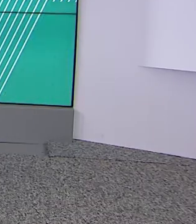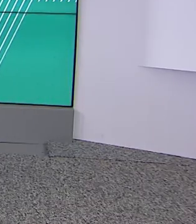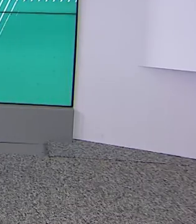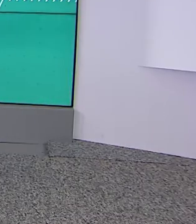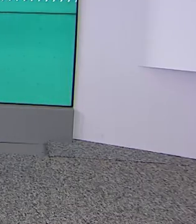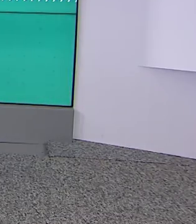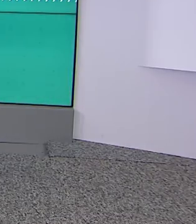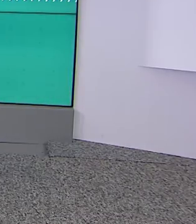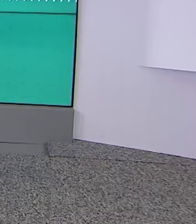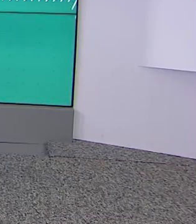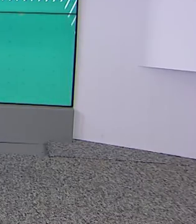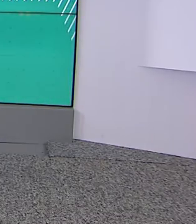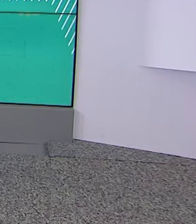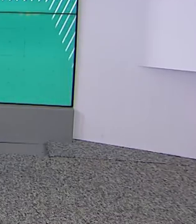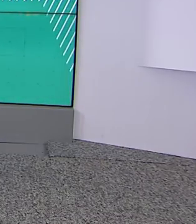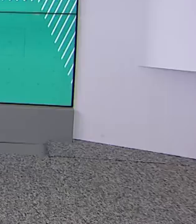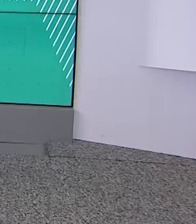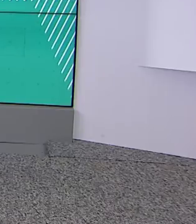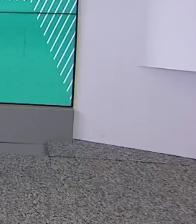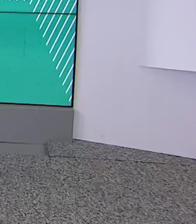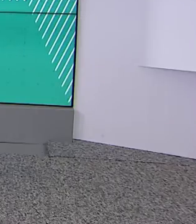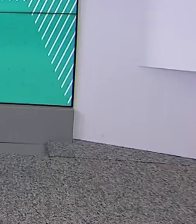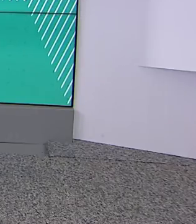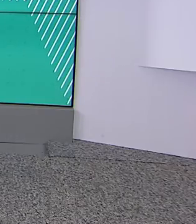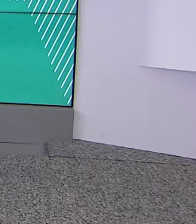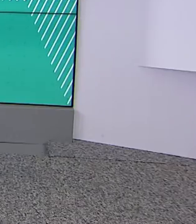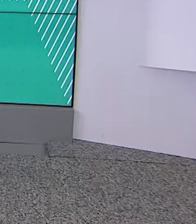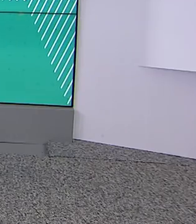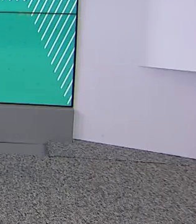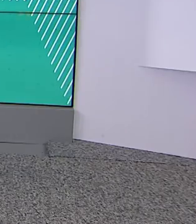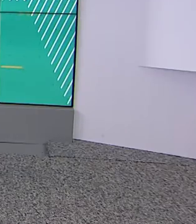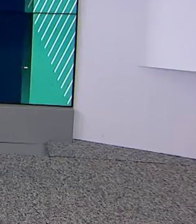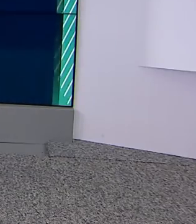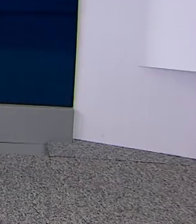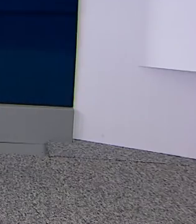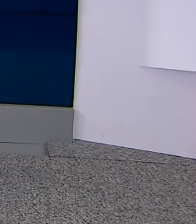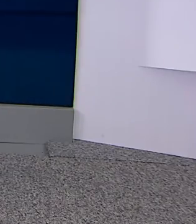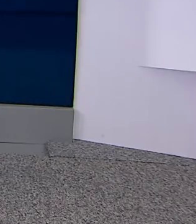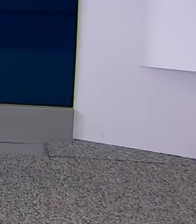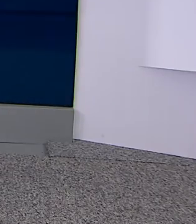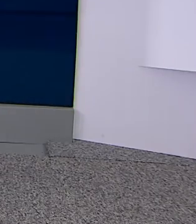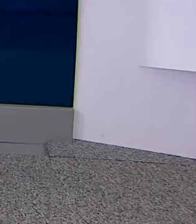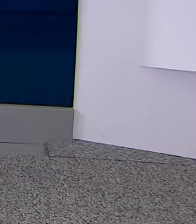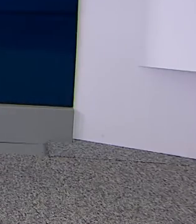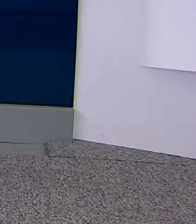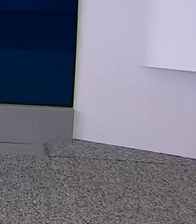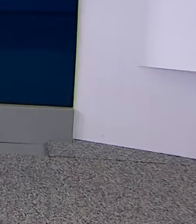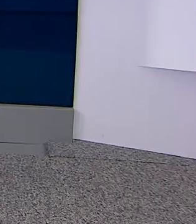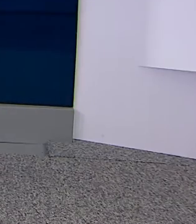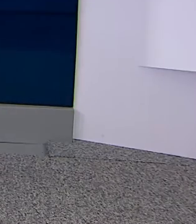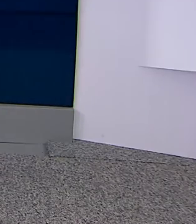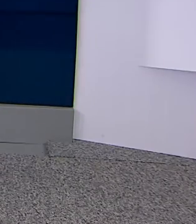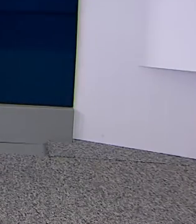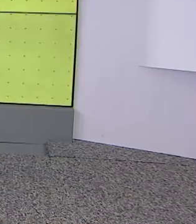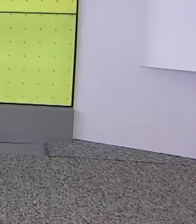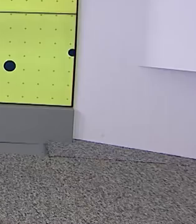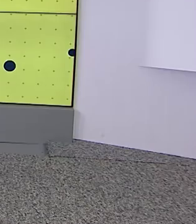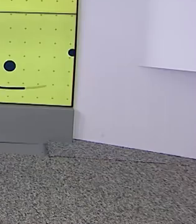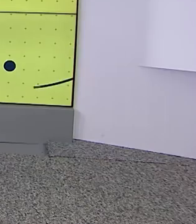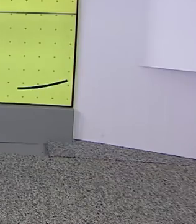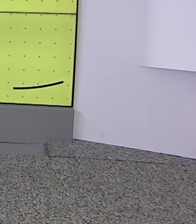de 130 anos do colégio militar do rio de janeiro a unidade é a mais antiga do país além de ser